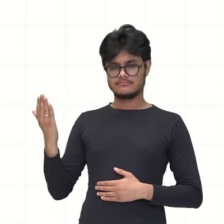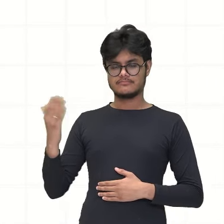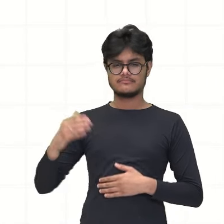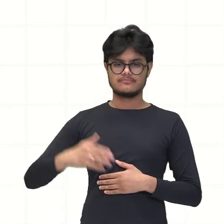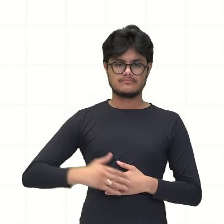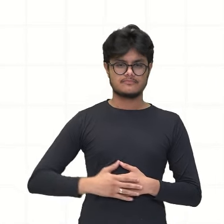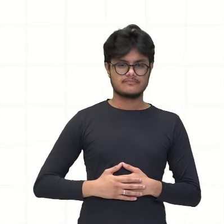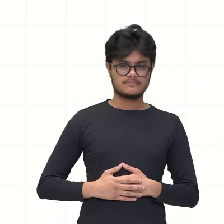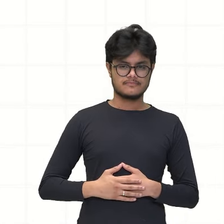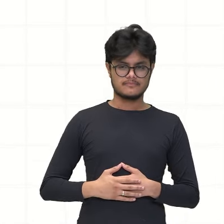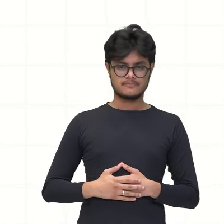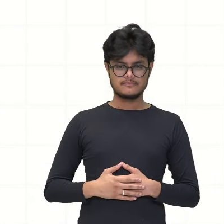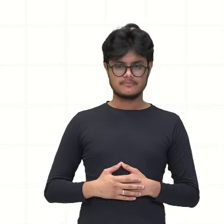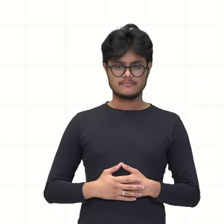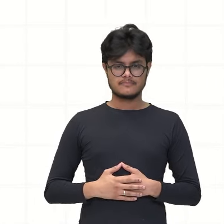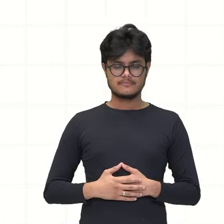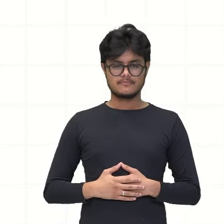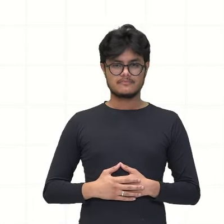menos